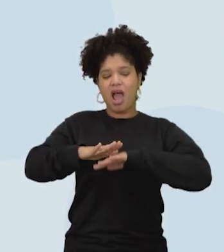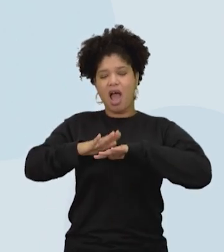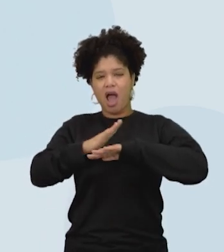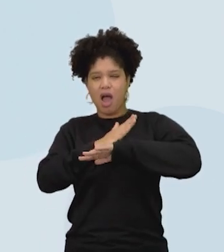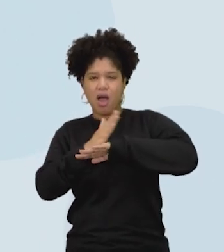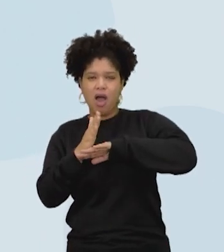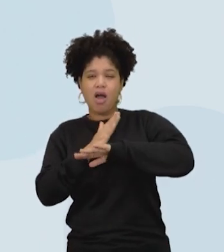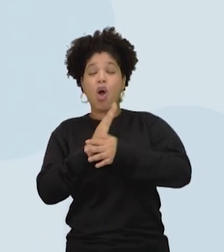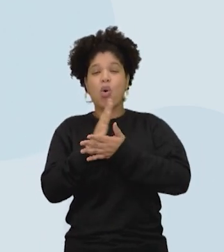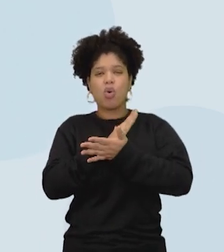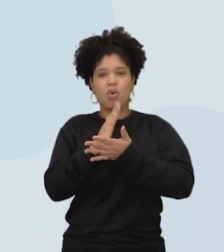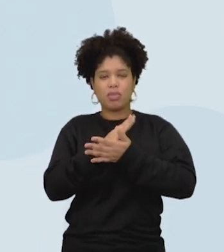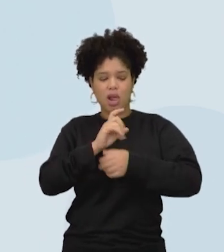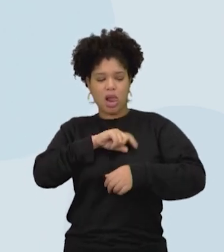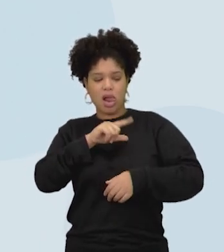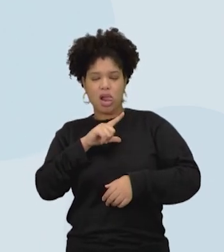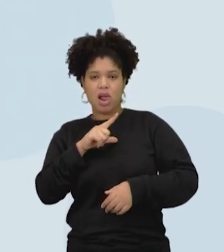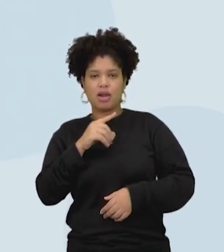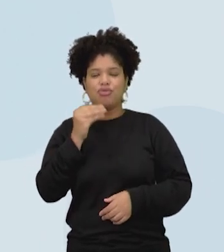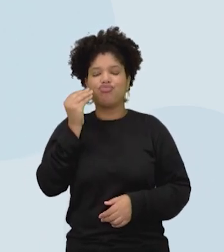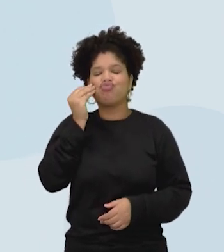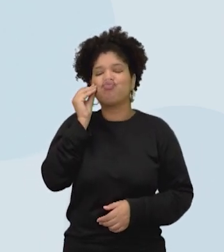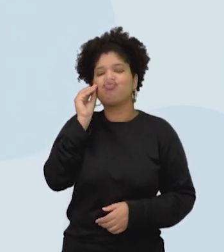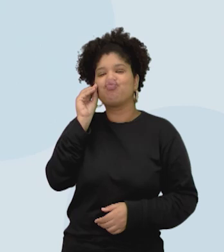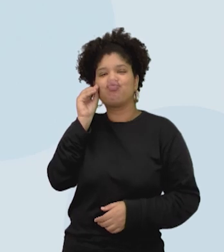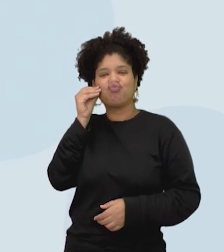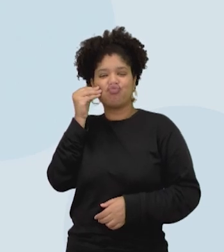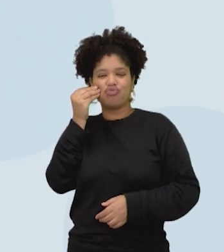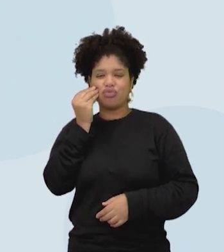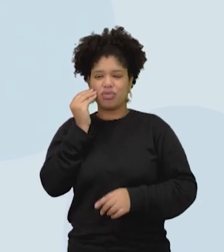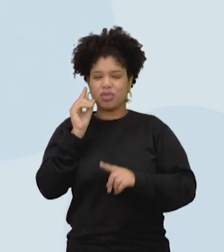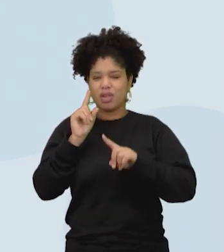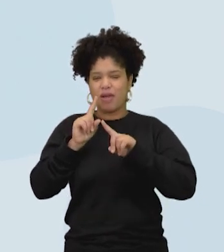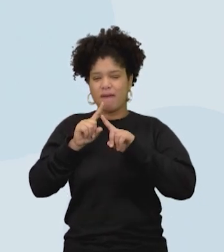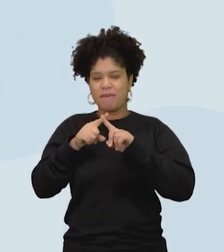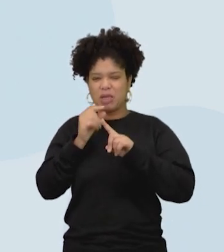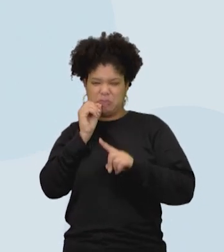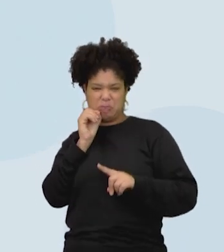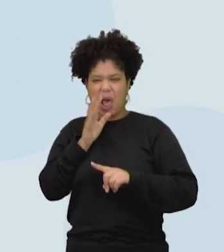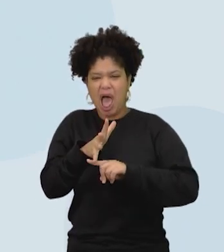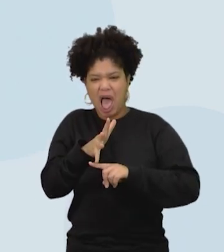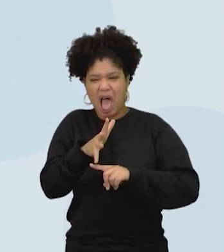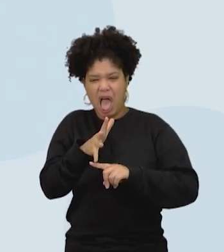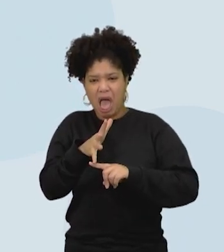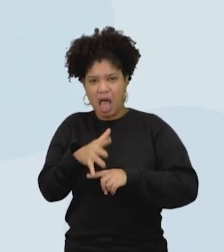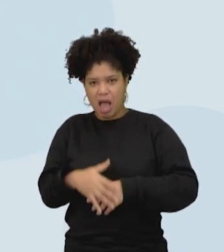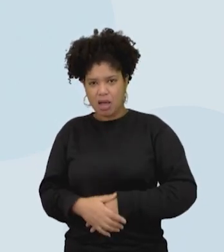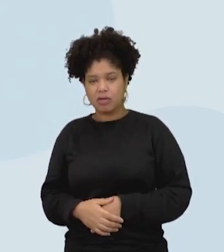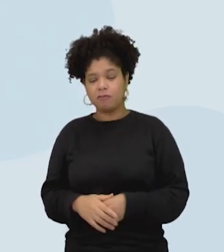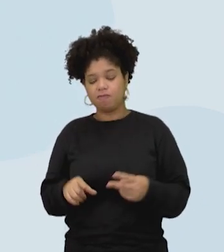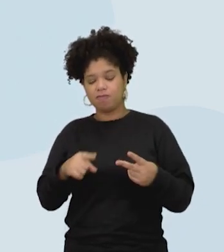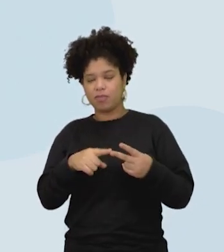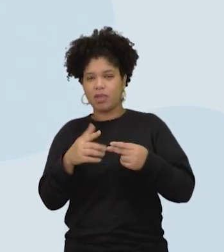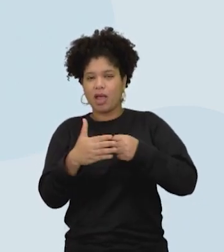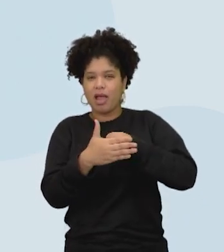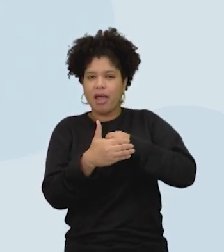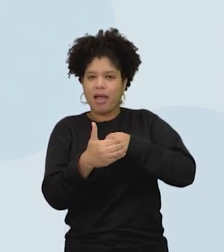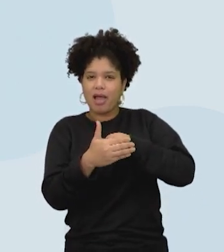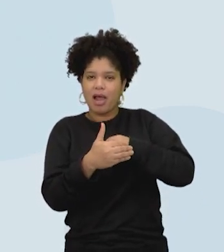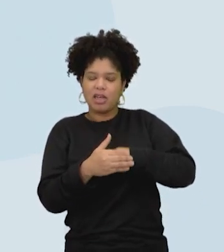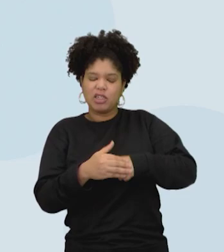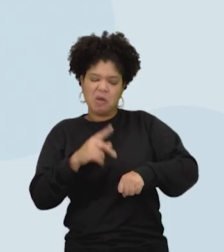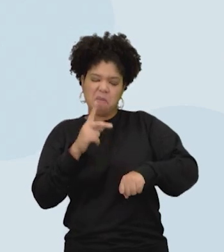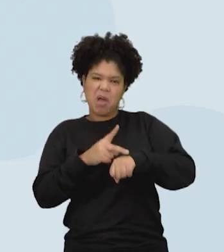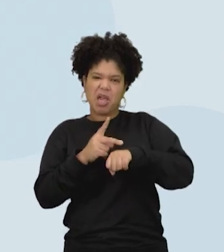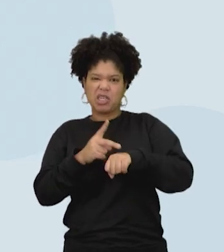que afaga, aquela mão que dá carinho, é aquela que joga pedra em você. E se alguém causa ainda pena a